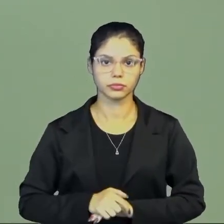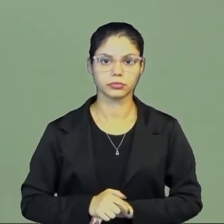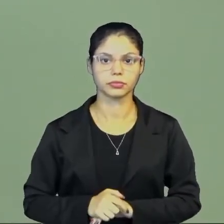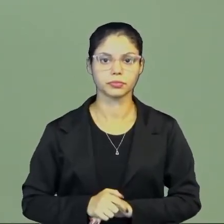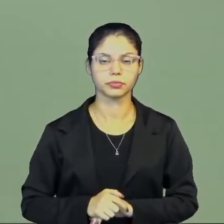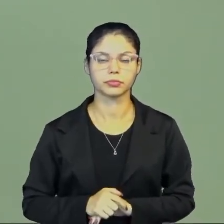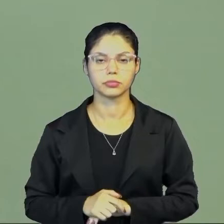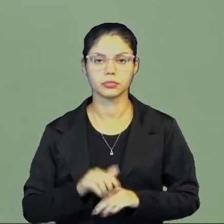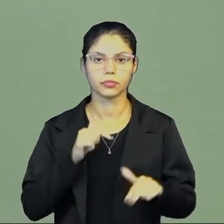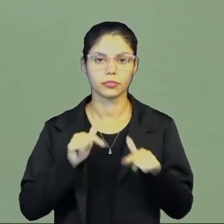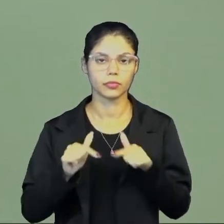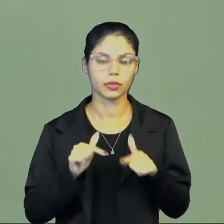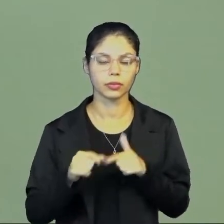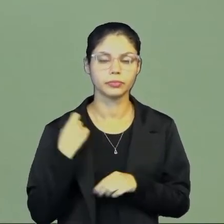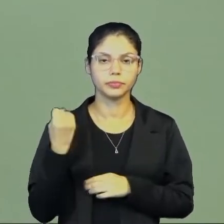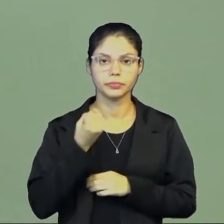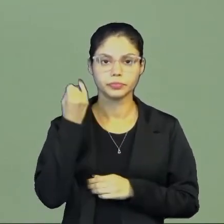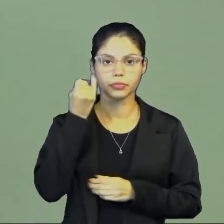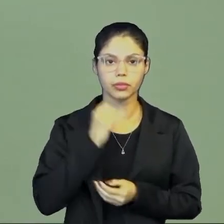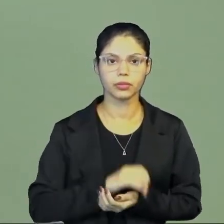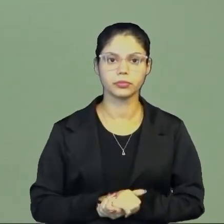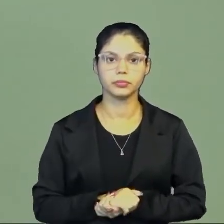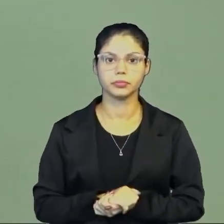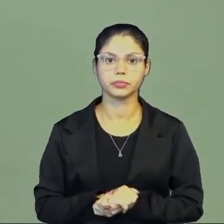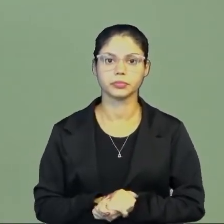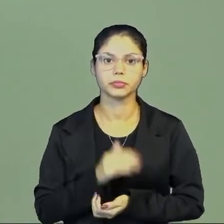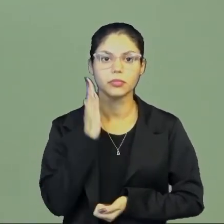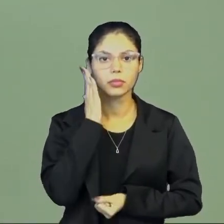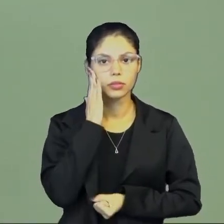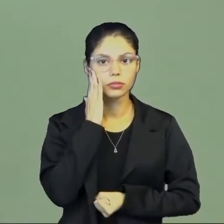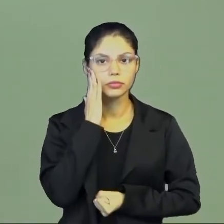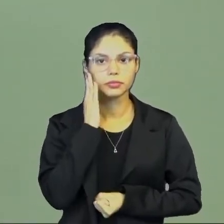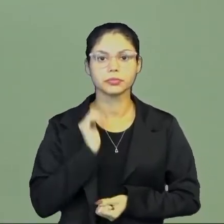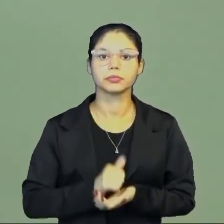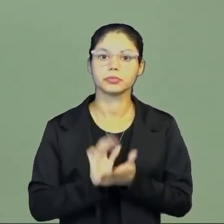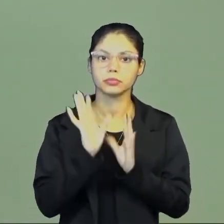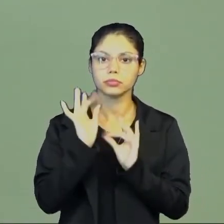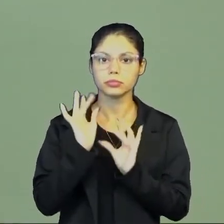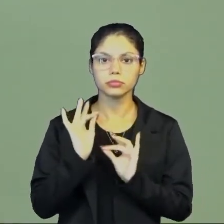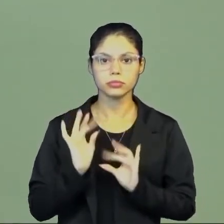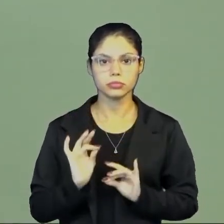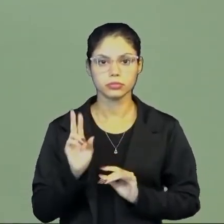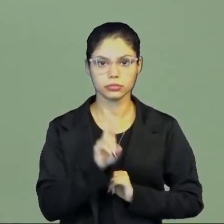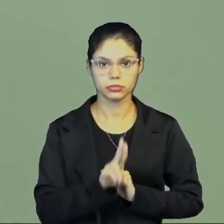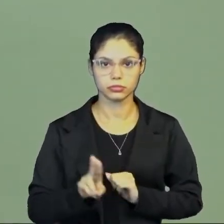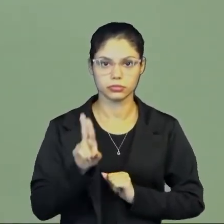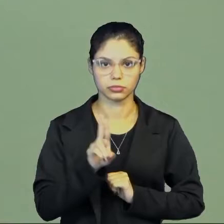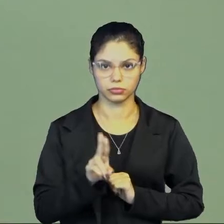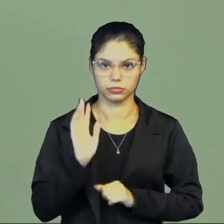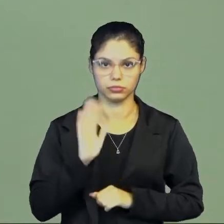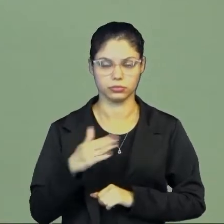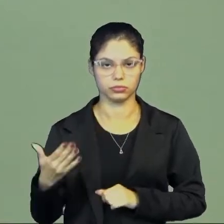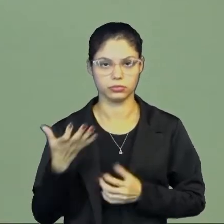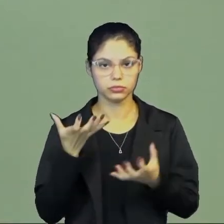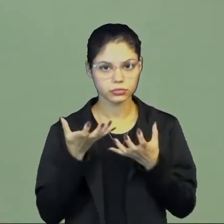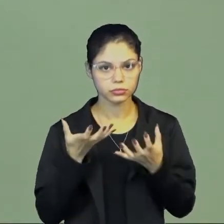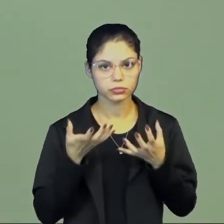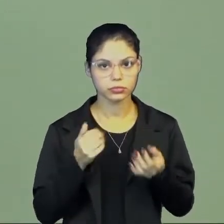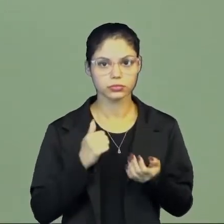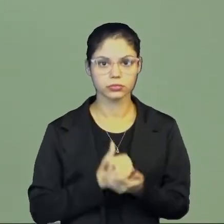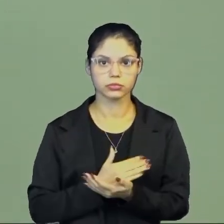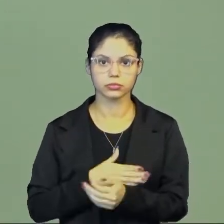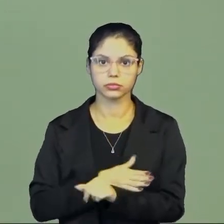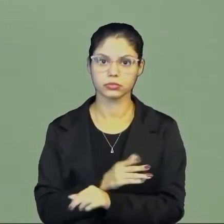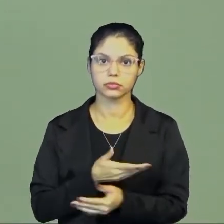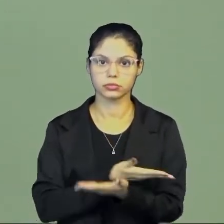E o trabalho dele ser importante, para a gente entender cada aspecto e poder utilizá-lo quando quisermos